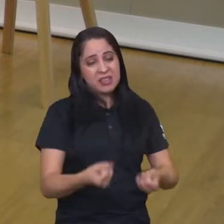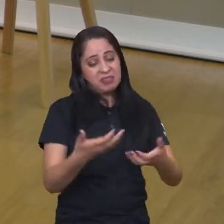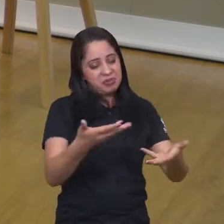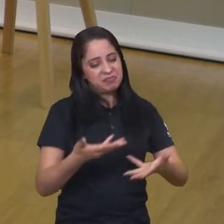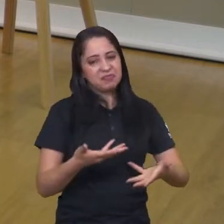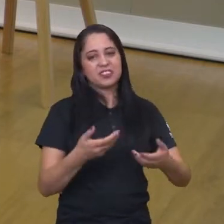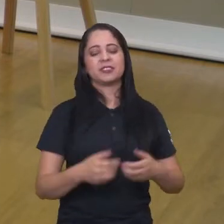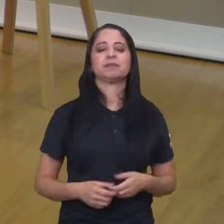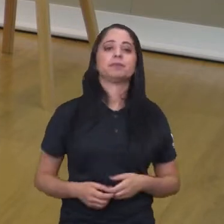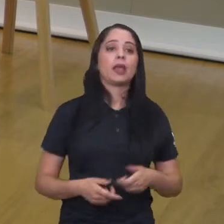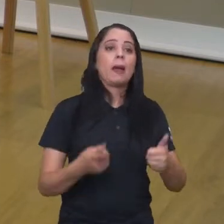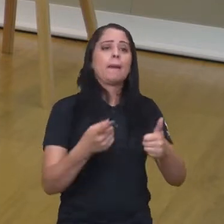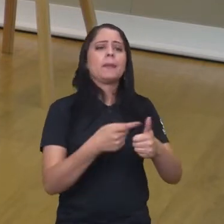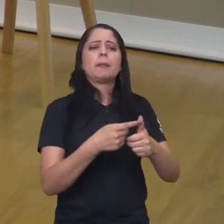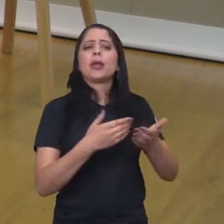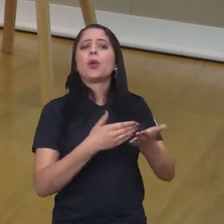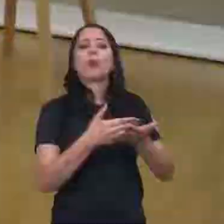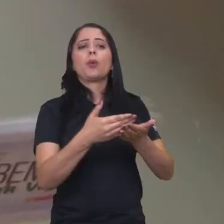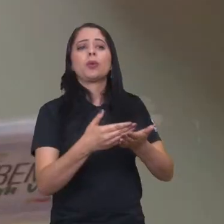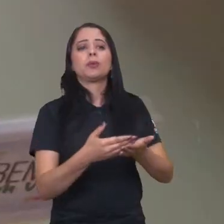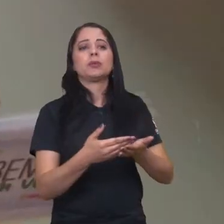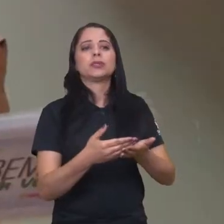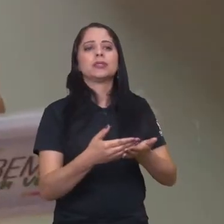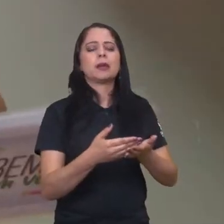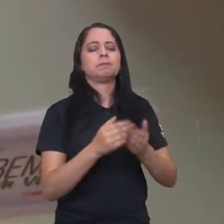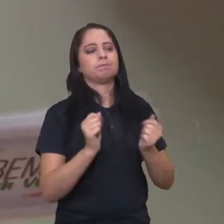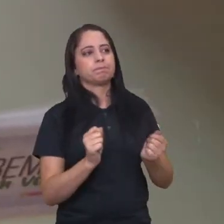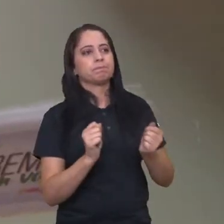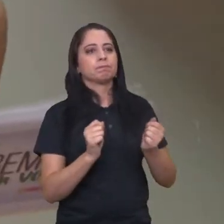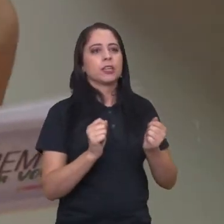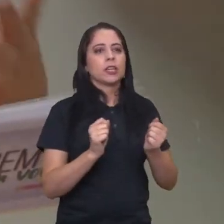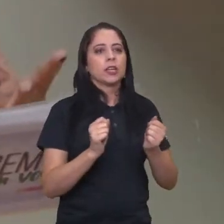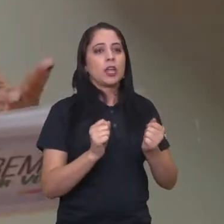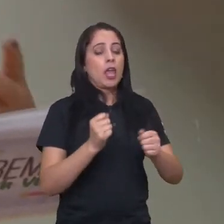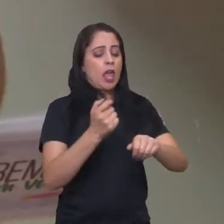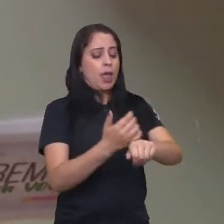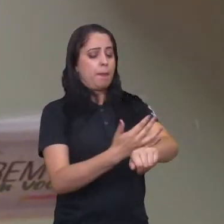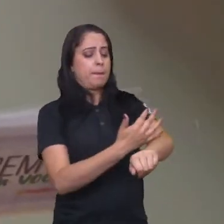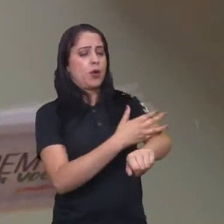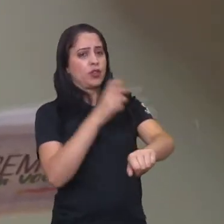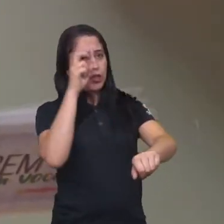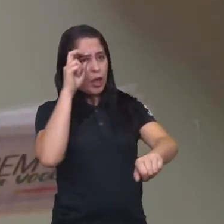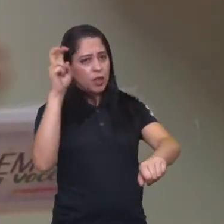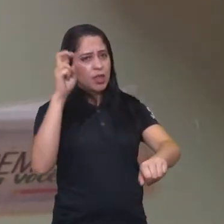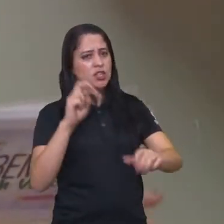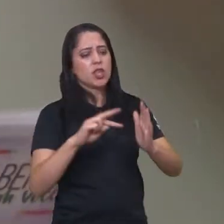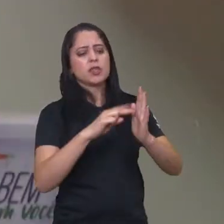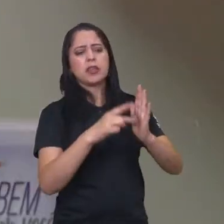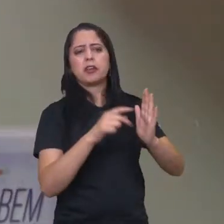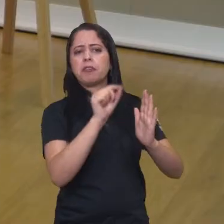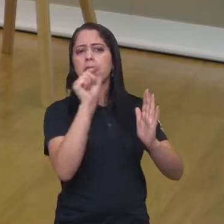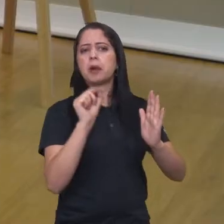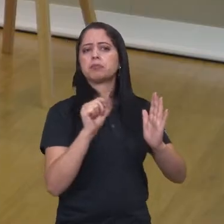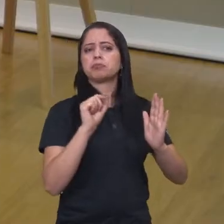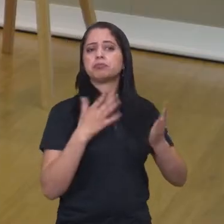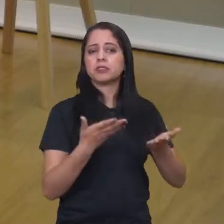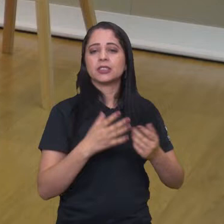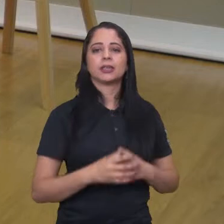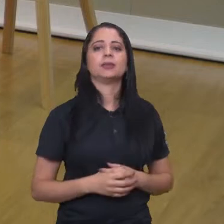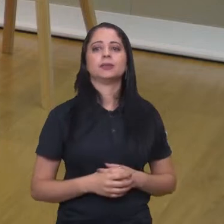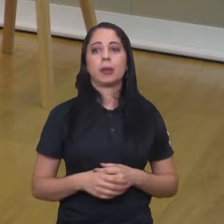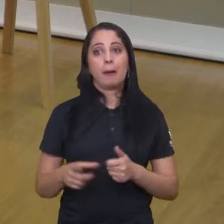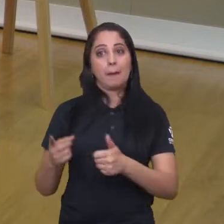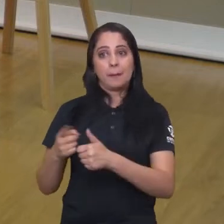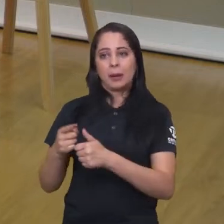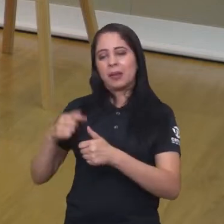o nosso convite. Juliana, para a gente começar, qual que é a definição da inteligência emocional? Gisele,